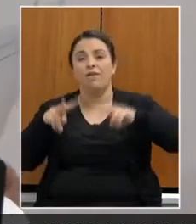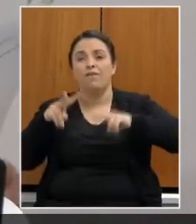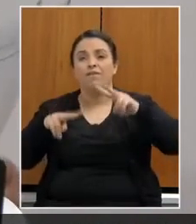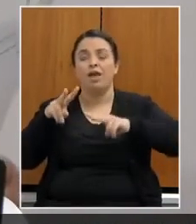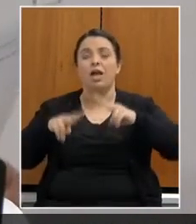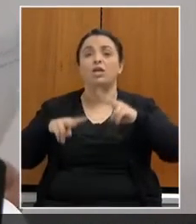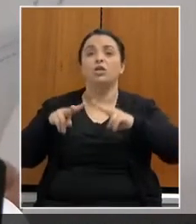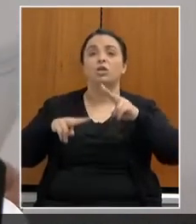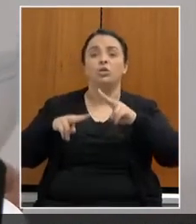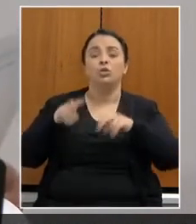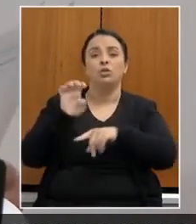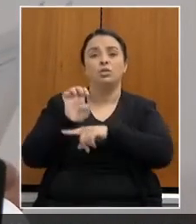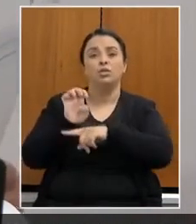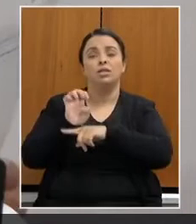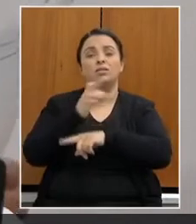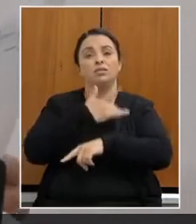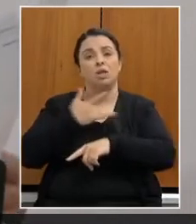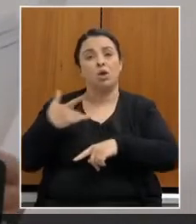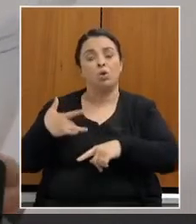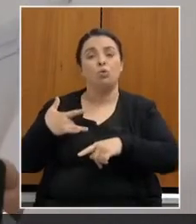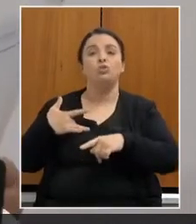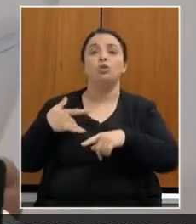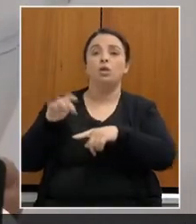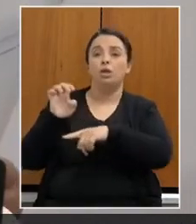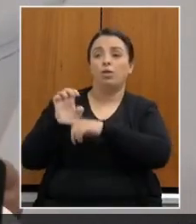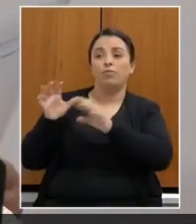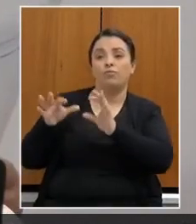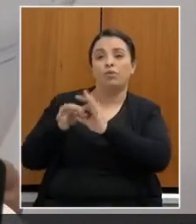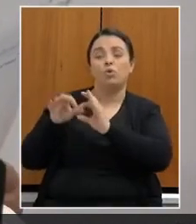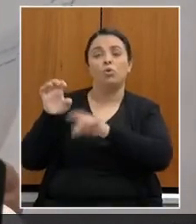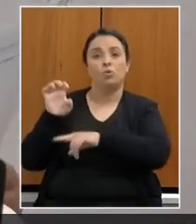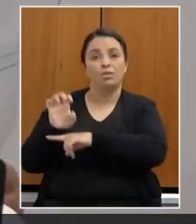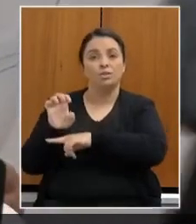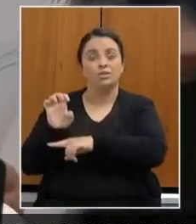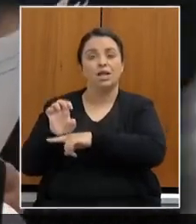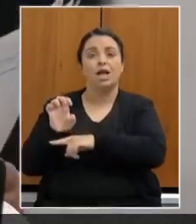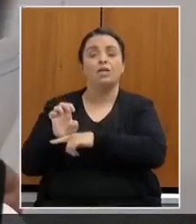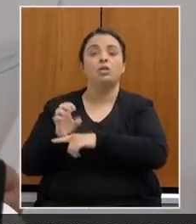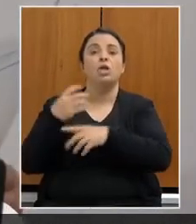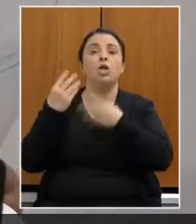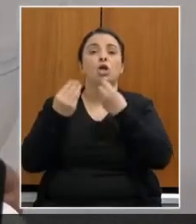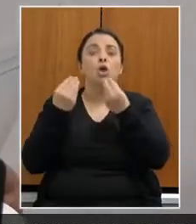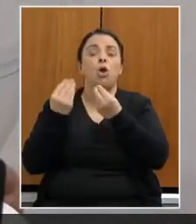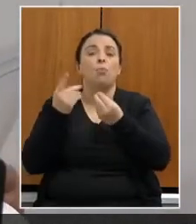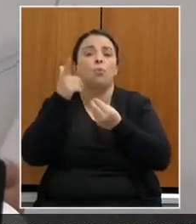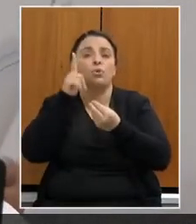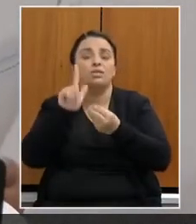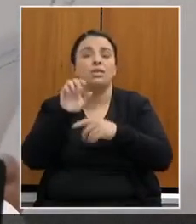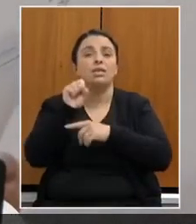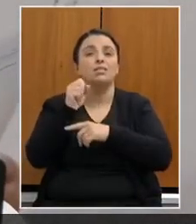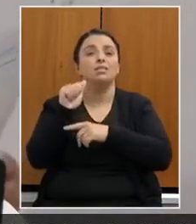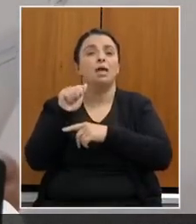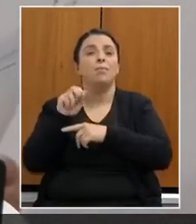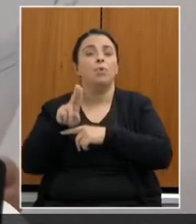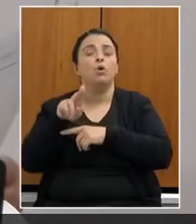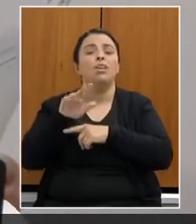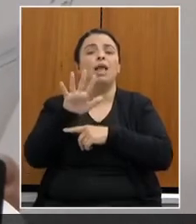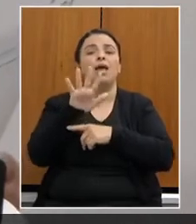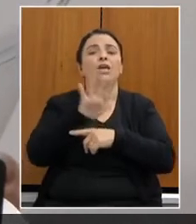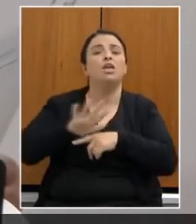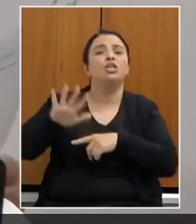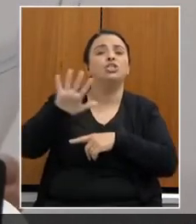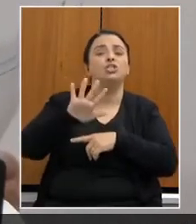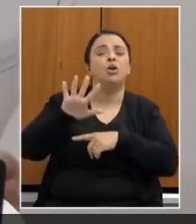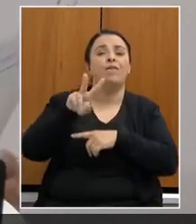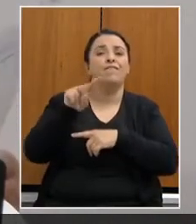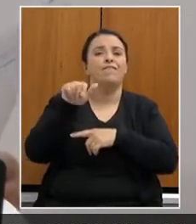estado e o consórcio para garantir os recursos necessários para a implantação da segunda etapa do SAMU do vale do aço quais os prazos indicados